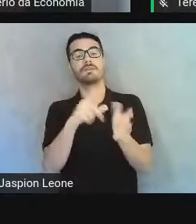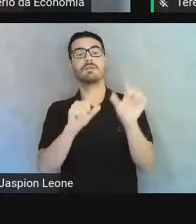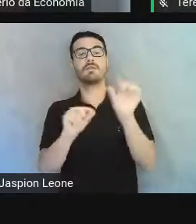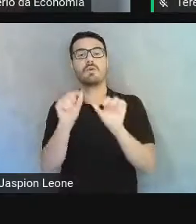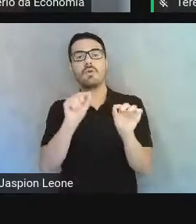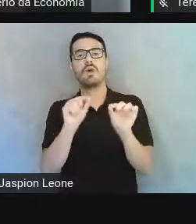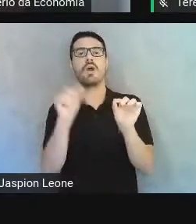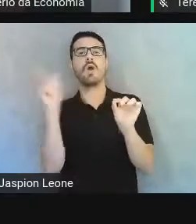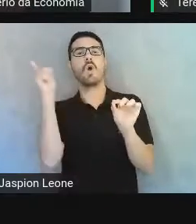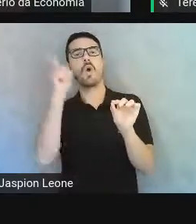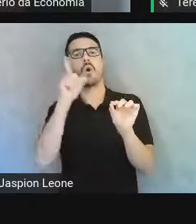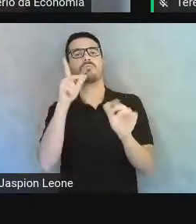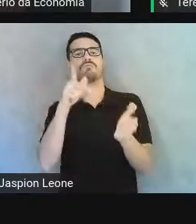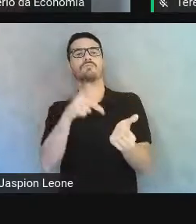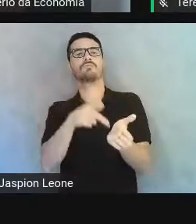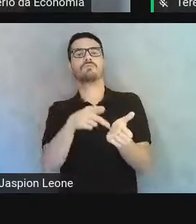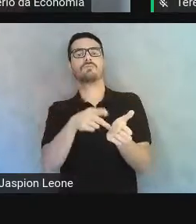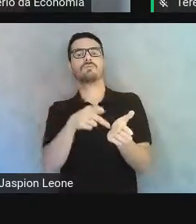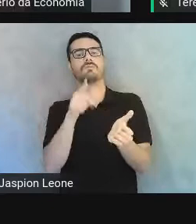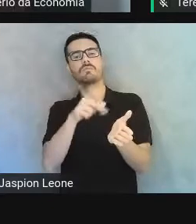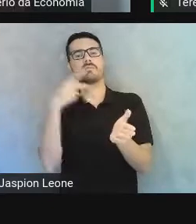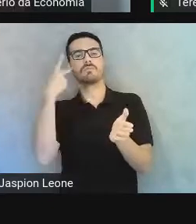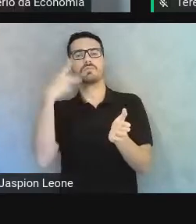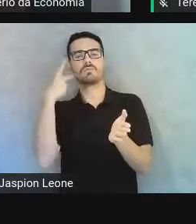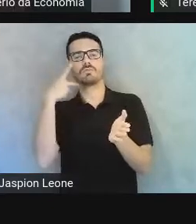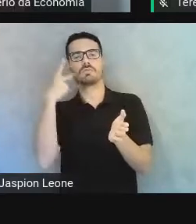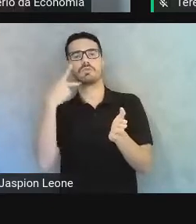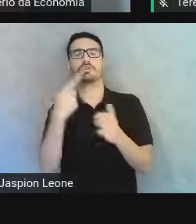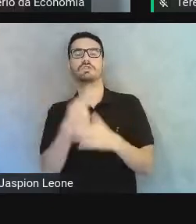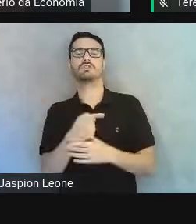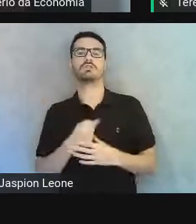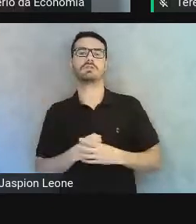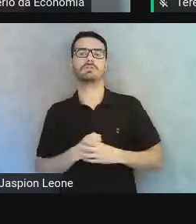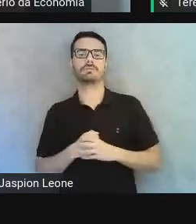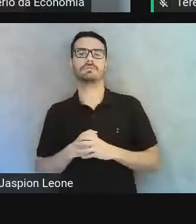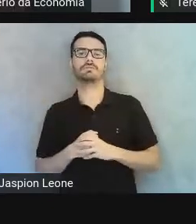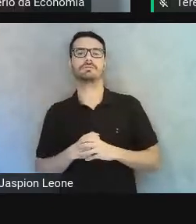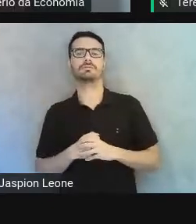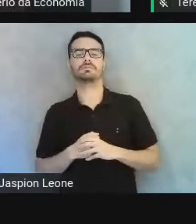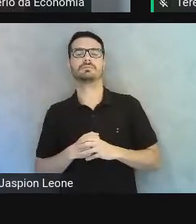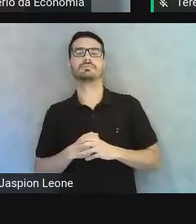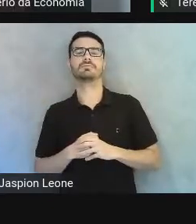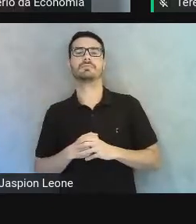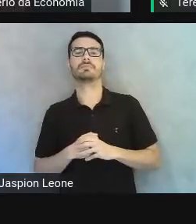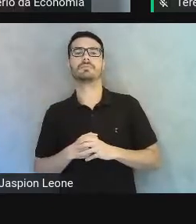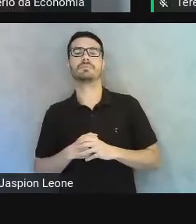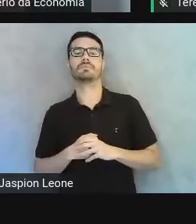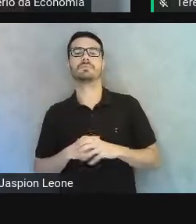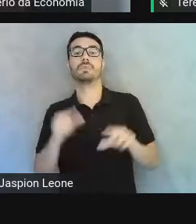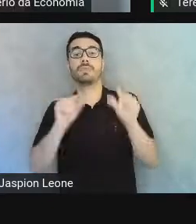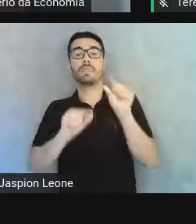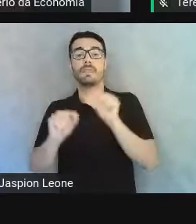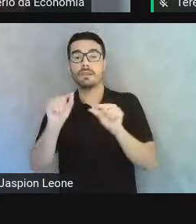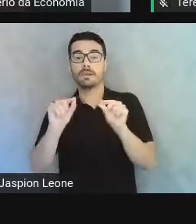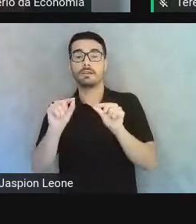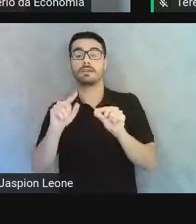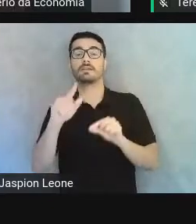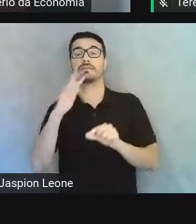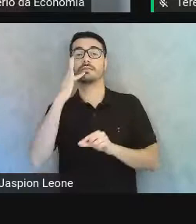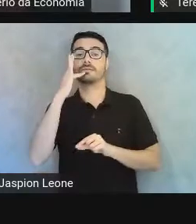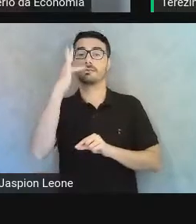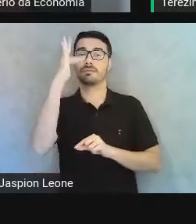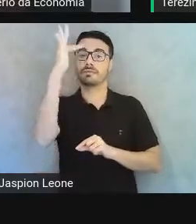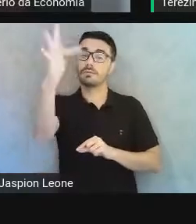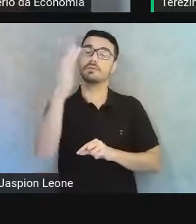foi operacionalizado, né, dessas políticas. Então, acho que o que fica aí para o futuro é